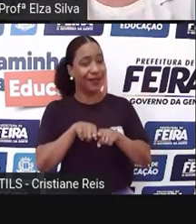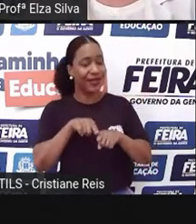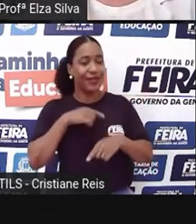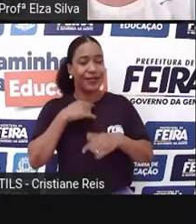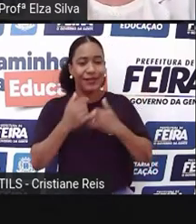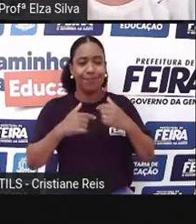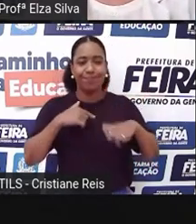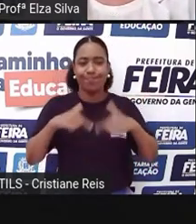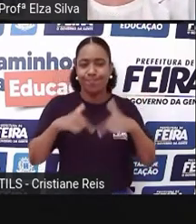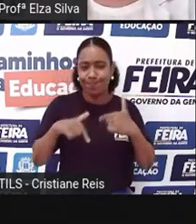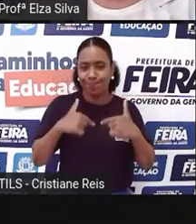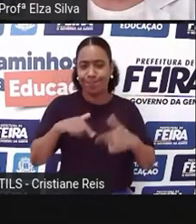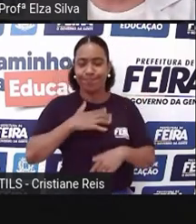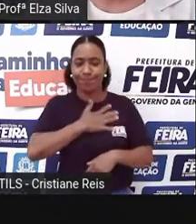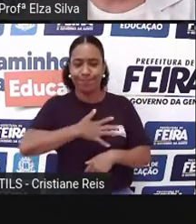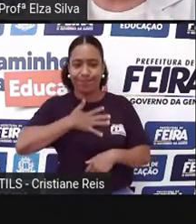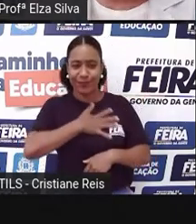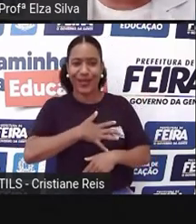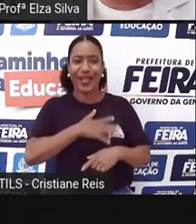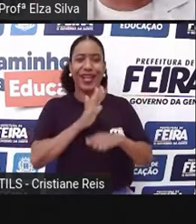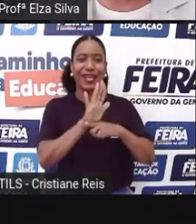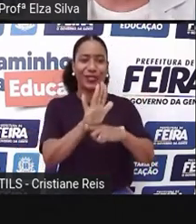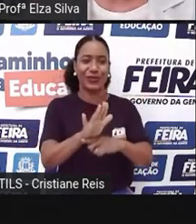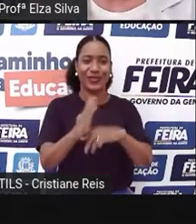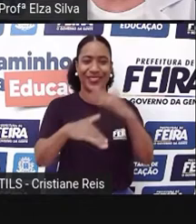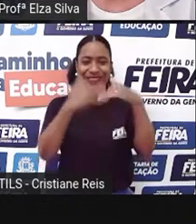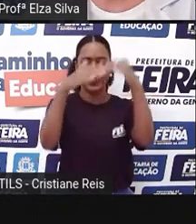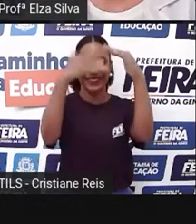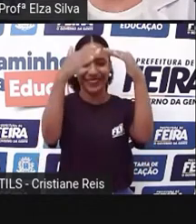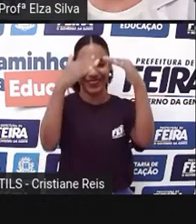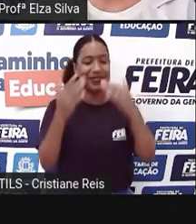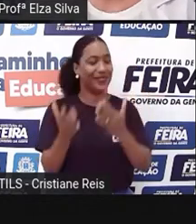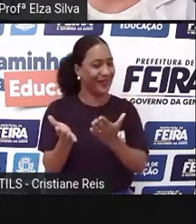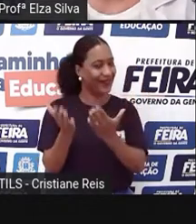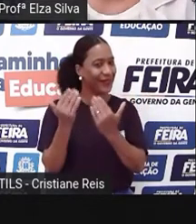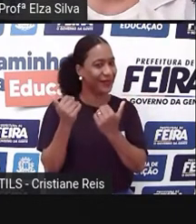nosso desenvolvimento, ok? Let's go!